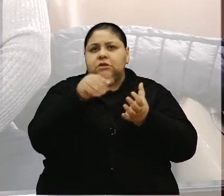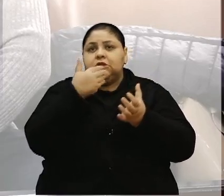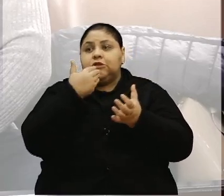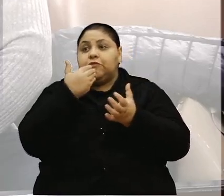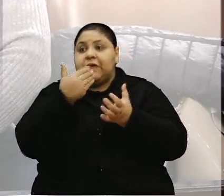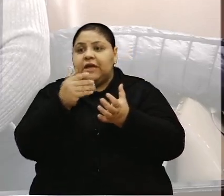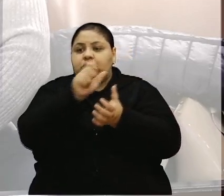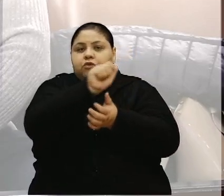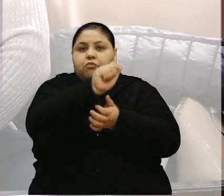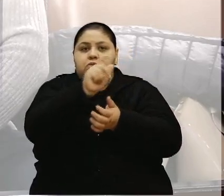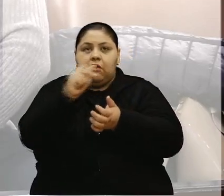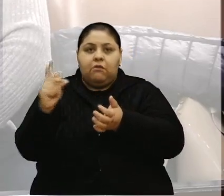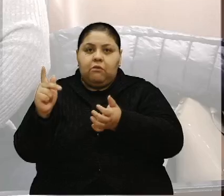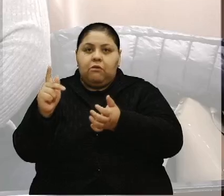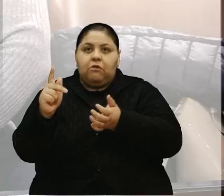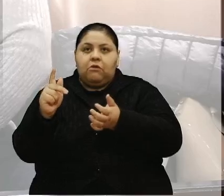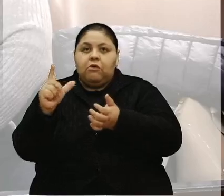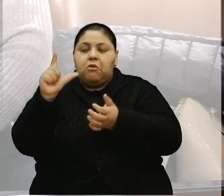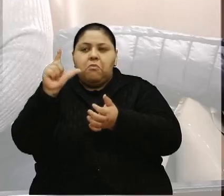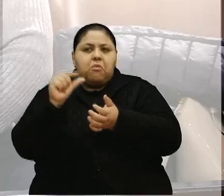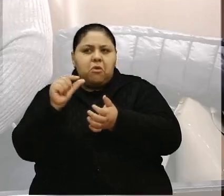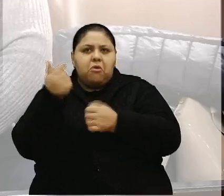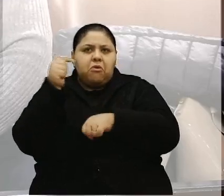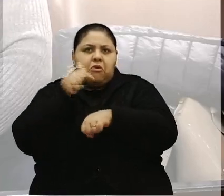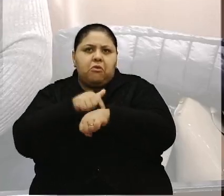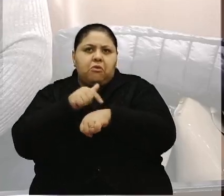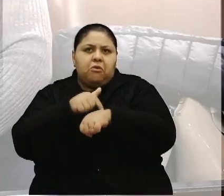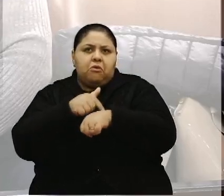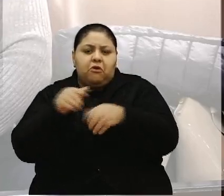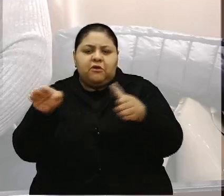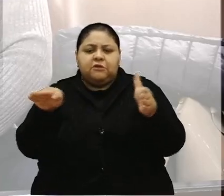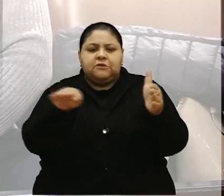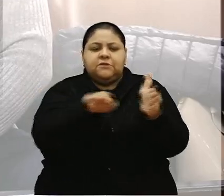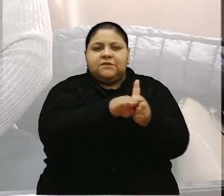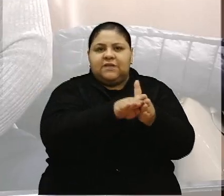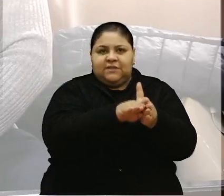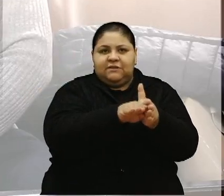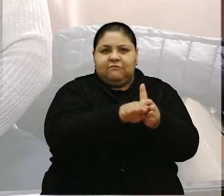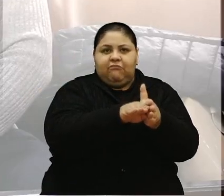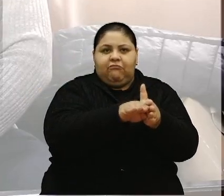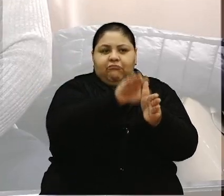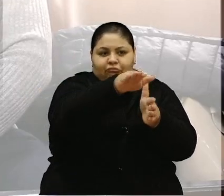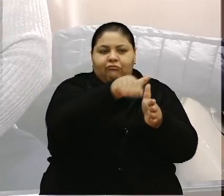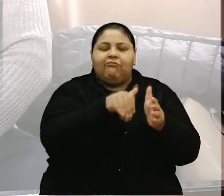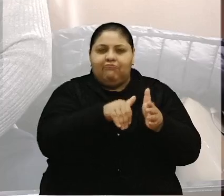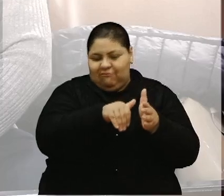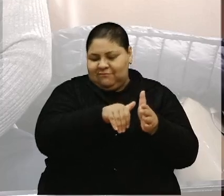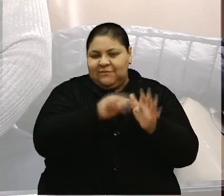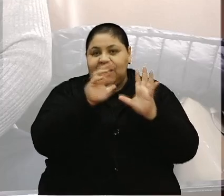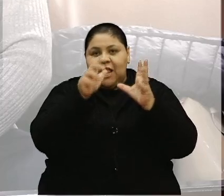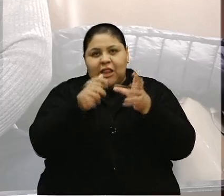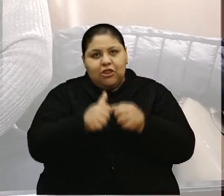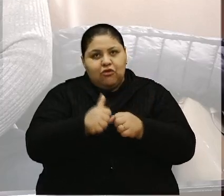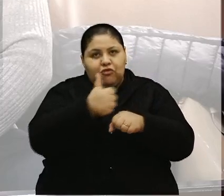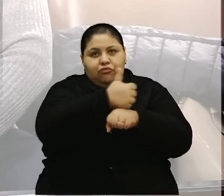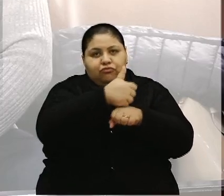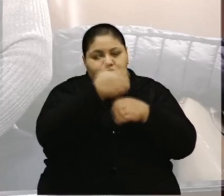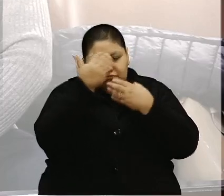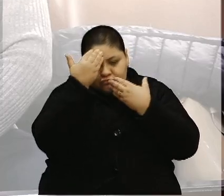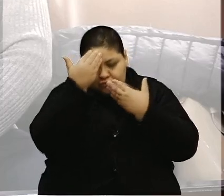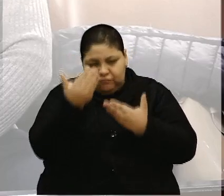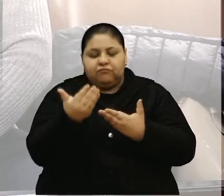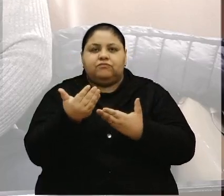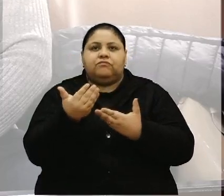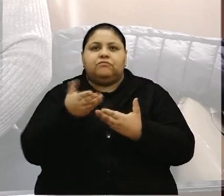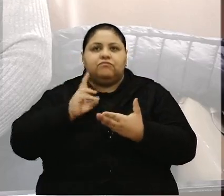Uber, dentro de poucos instantes ele já está no local onde é chamado. Então, a todos os Uber, obrigado a todos